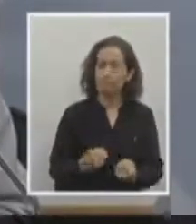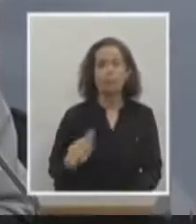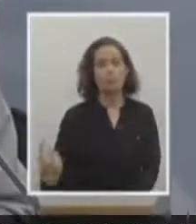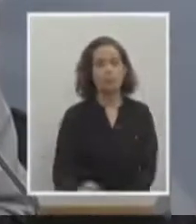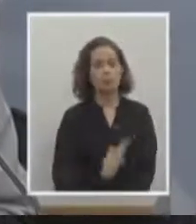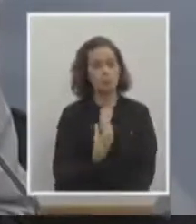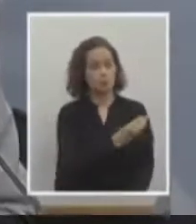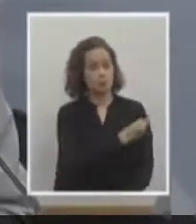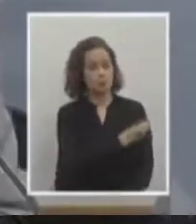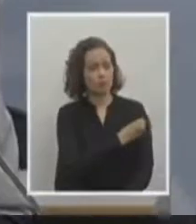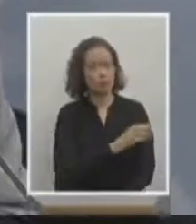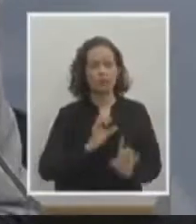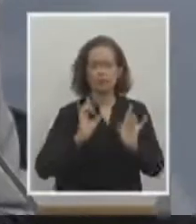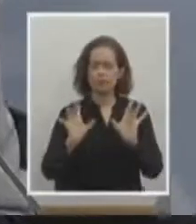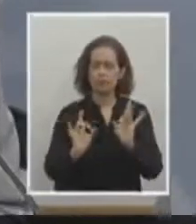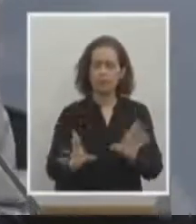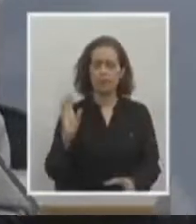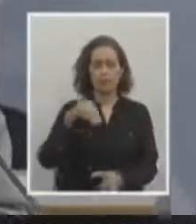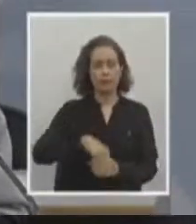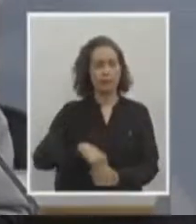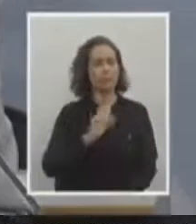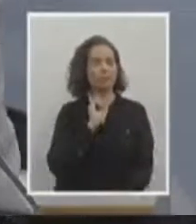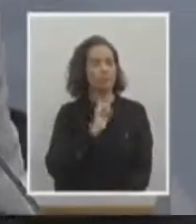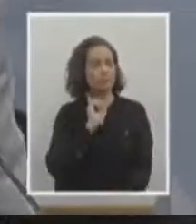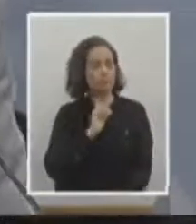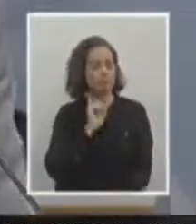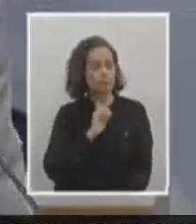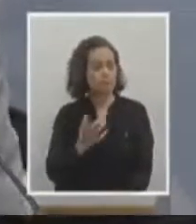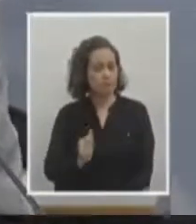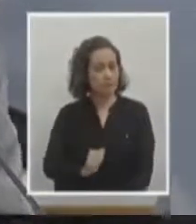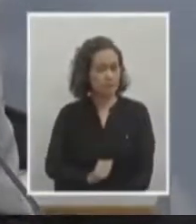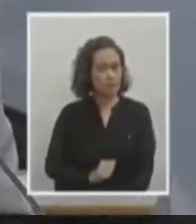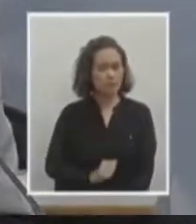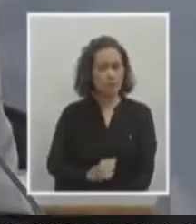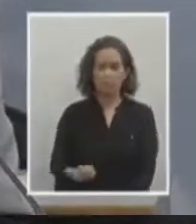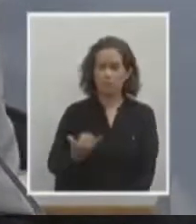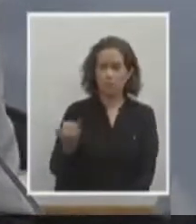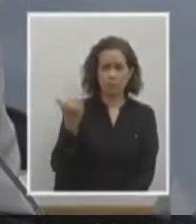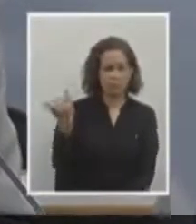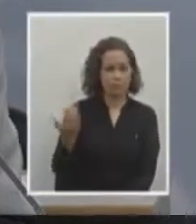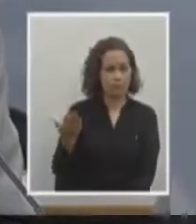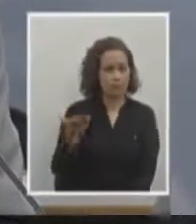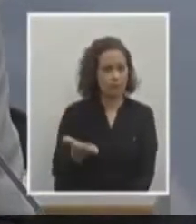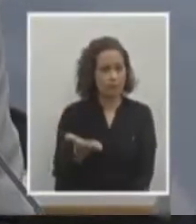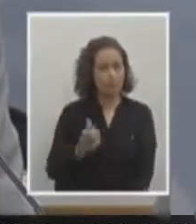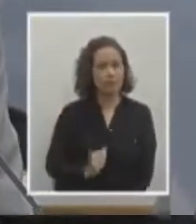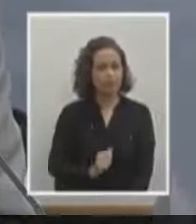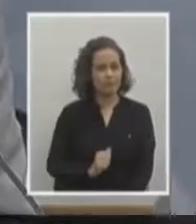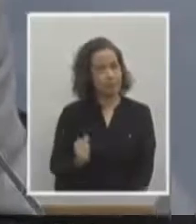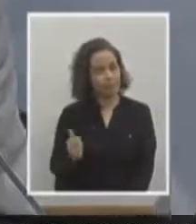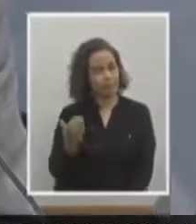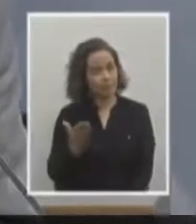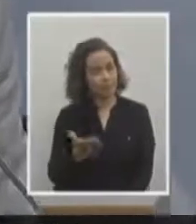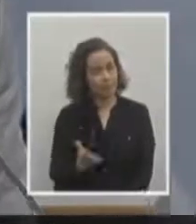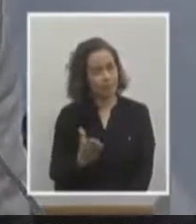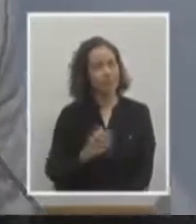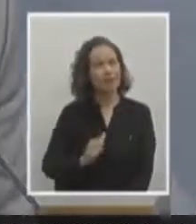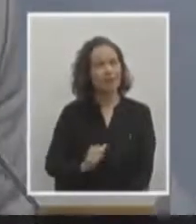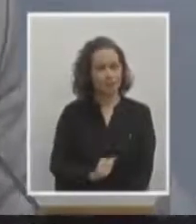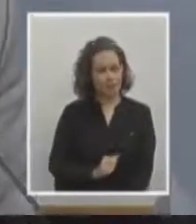alunos especiais do Estado de Minas Gerais. Porque isso é o que importa. Isso é o que é o